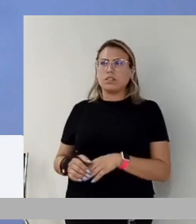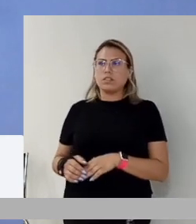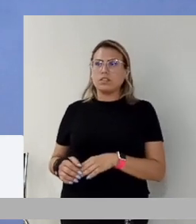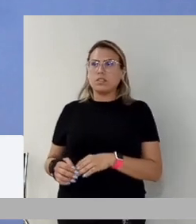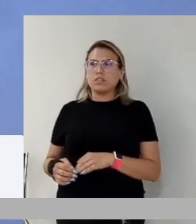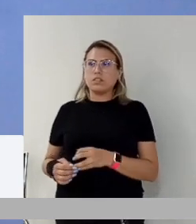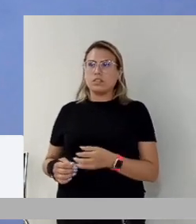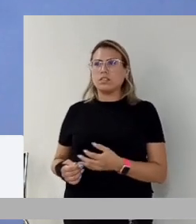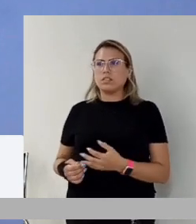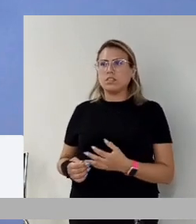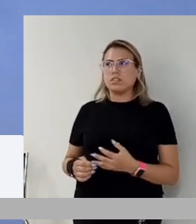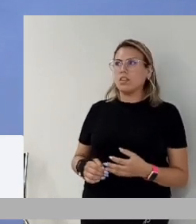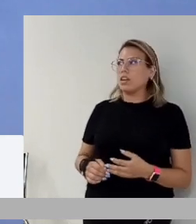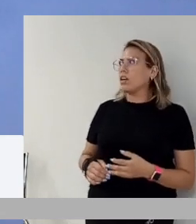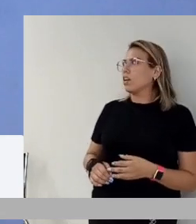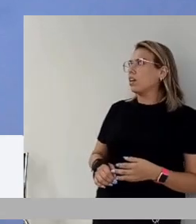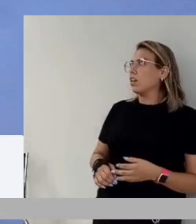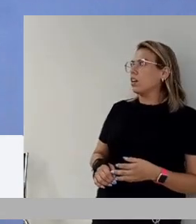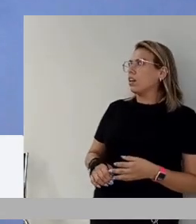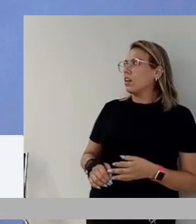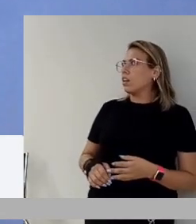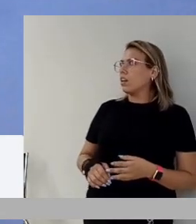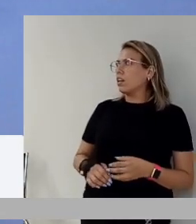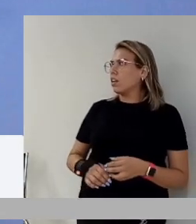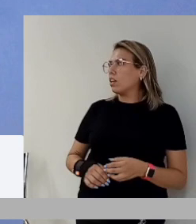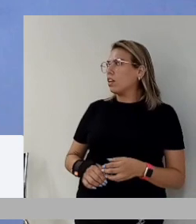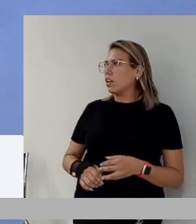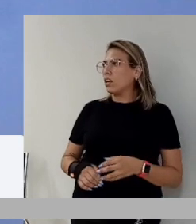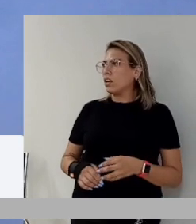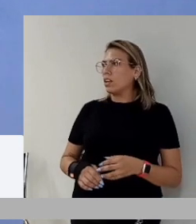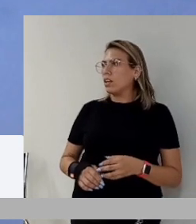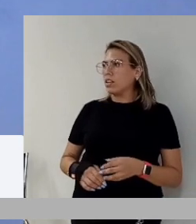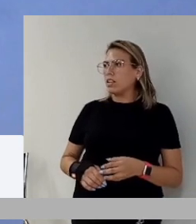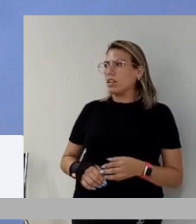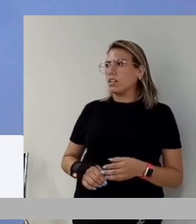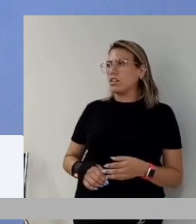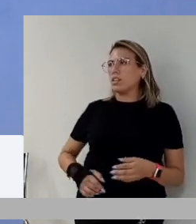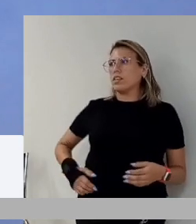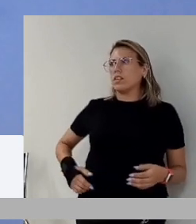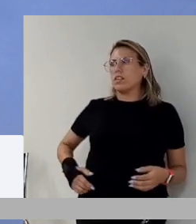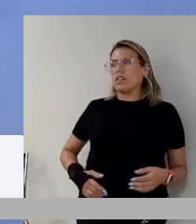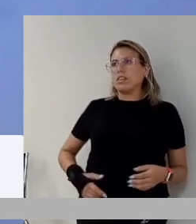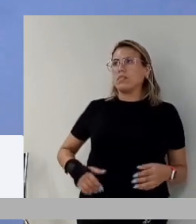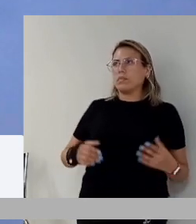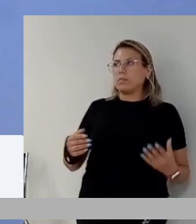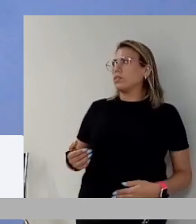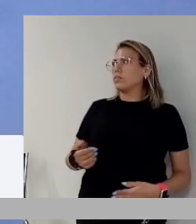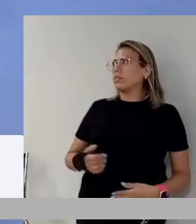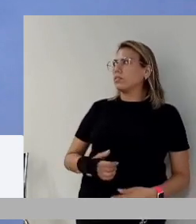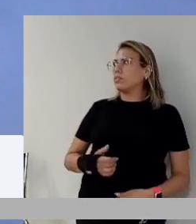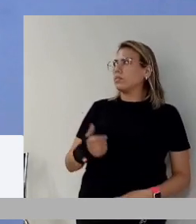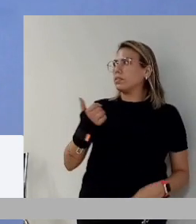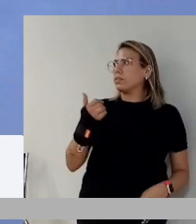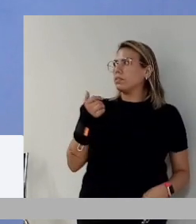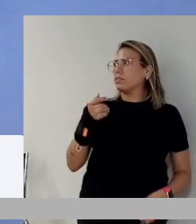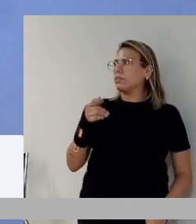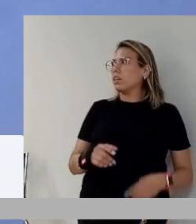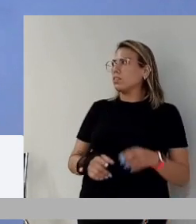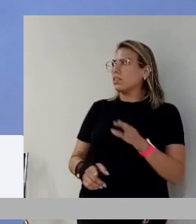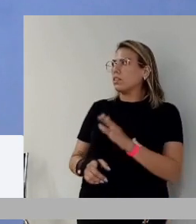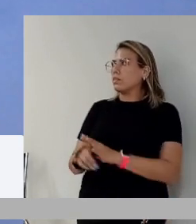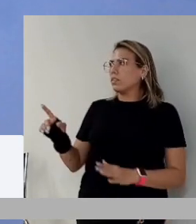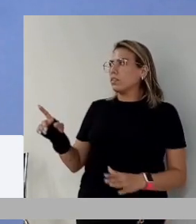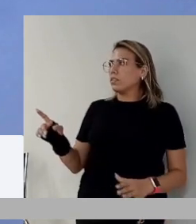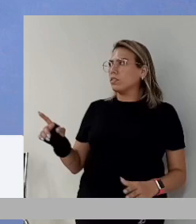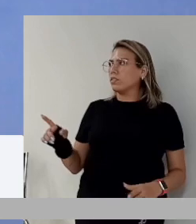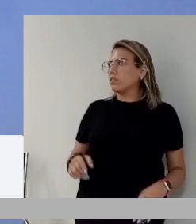Ronaldo clenia Damião Chico Lulu pronto primeiro se escrever para fazer a pergunta eh